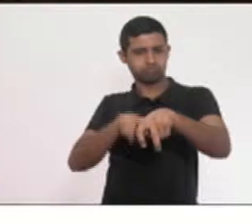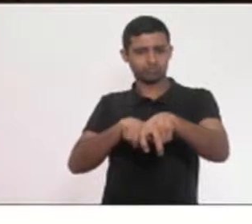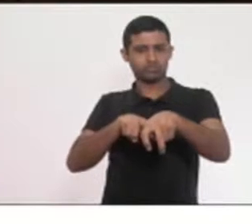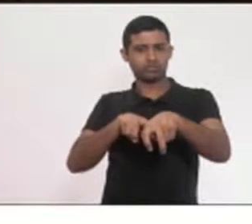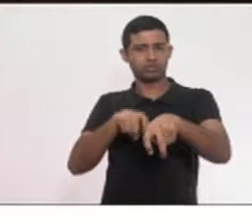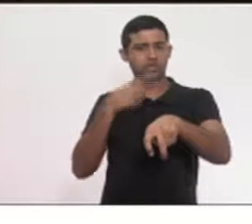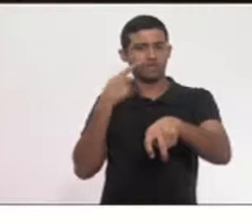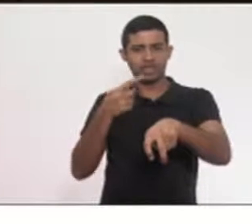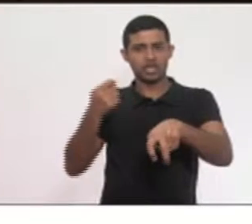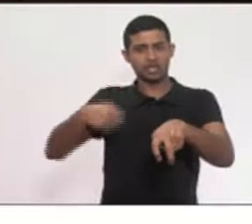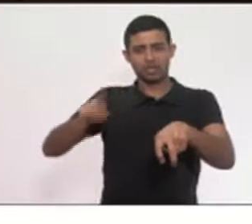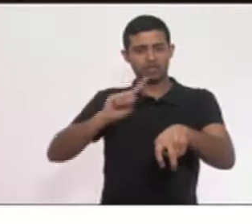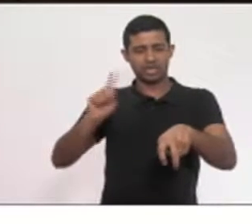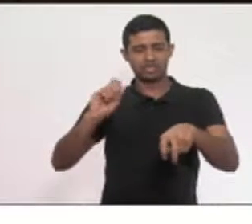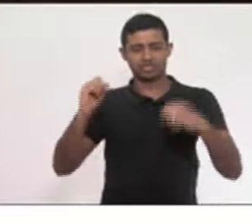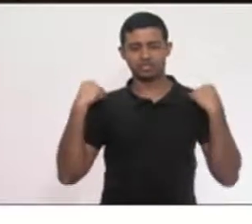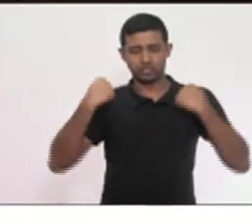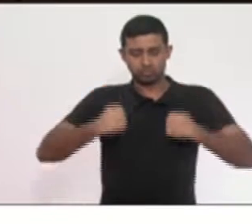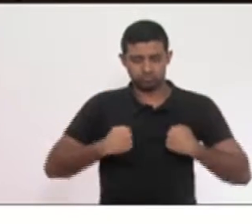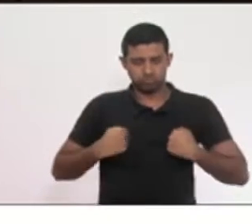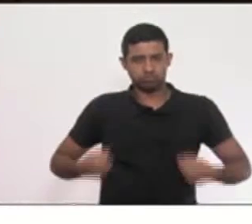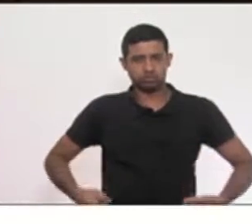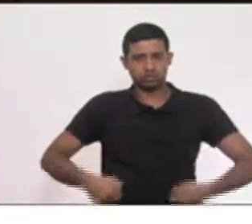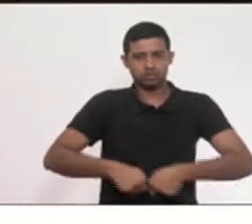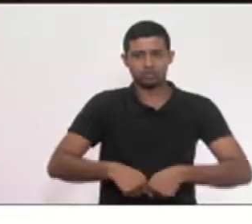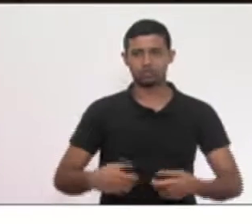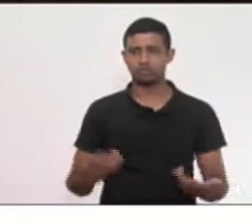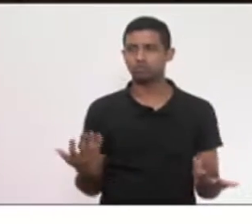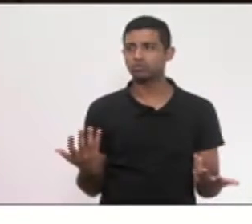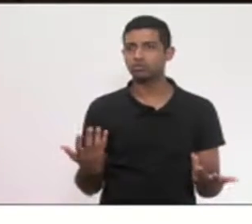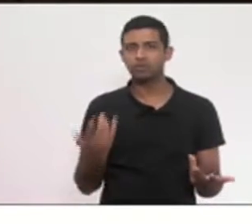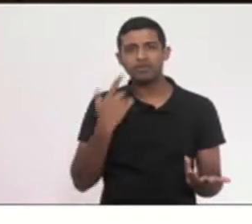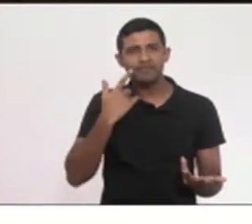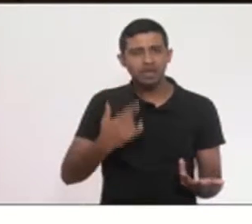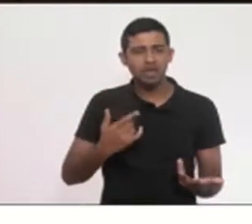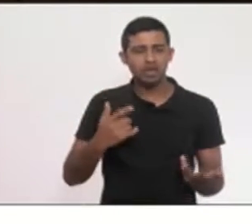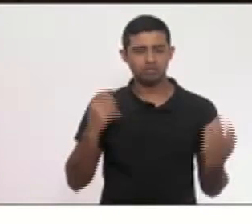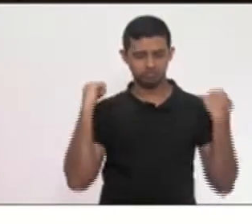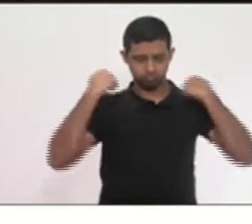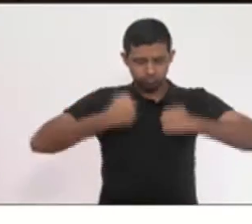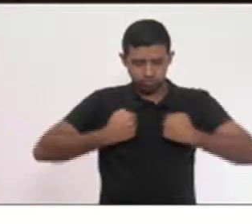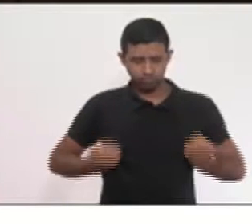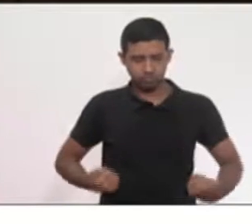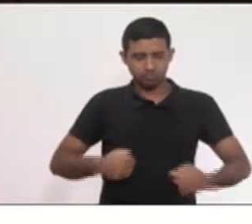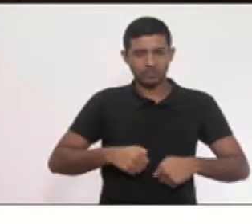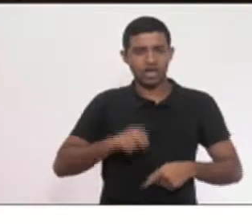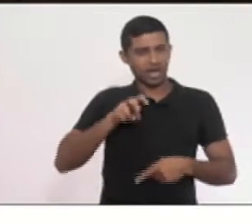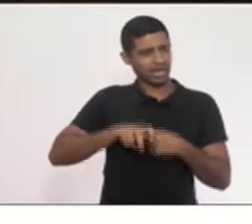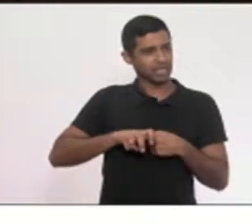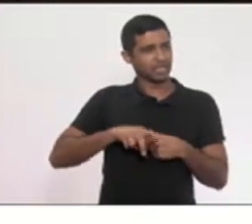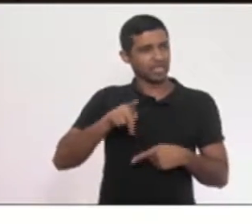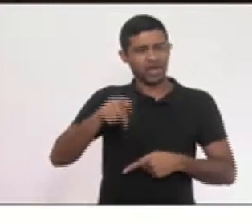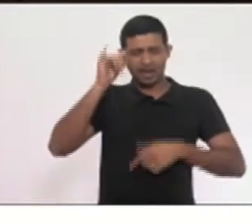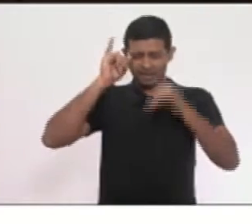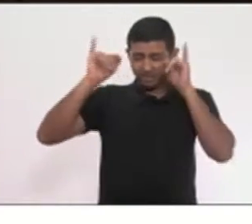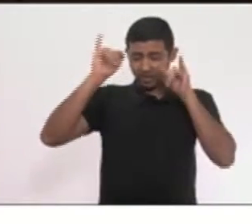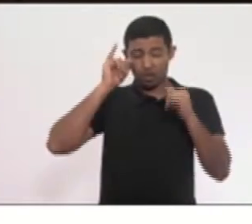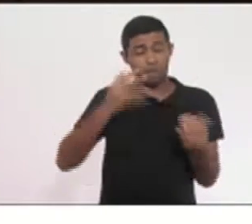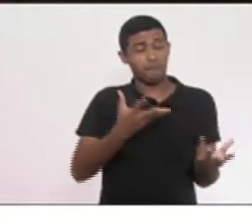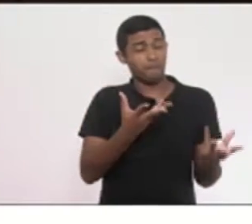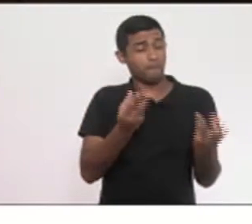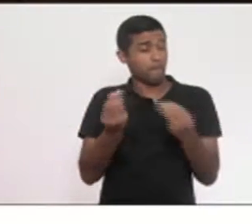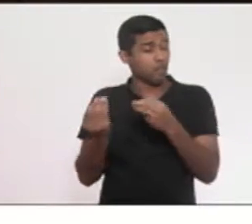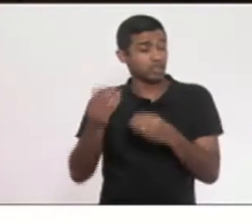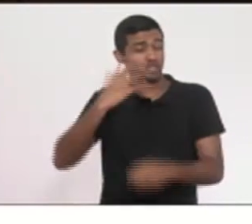sem a necessidade da cadeirinha, que poupou mais de 60% das vidas dessas